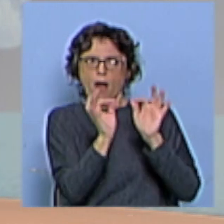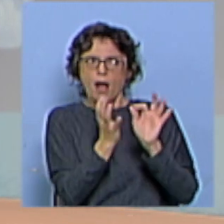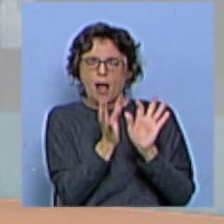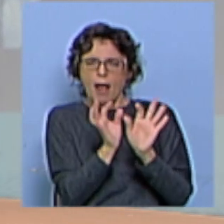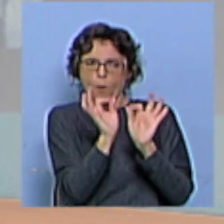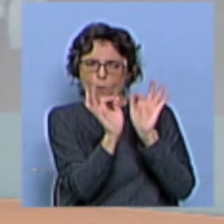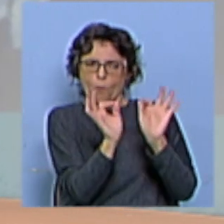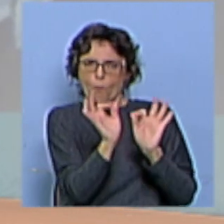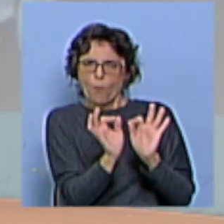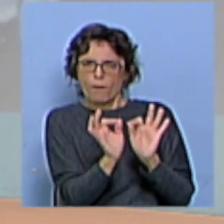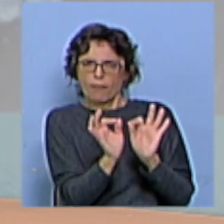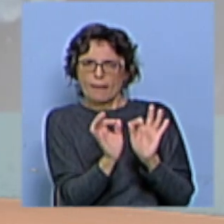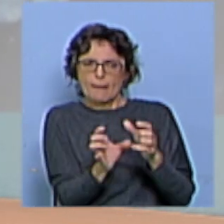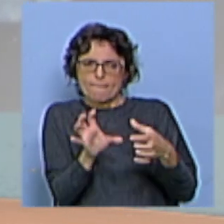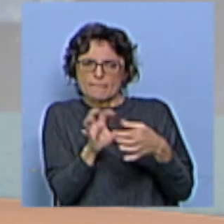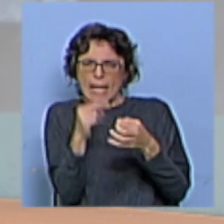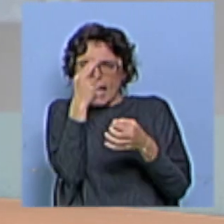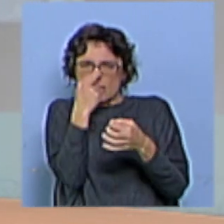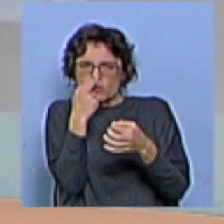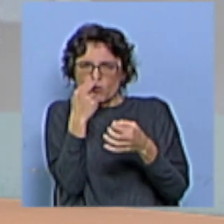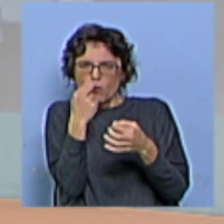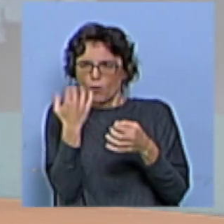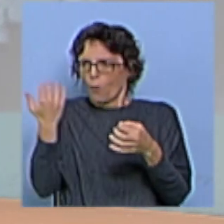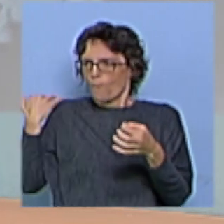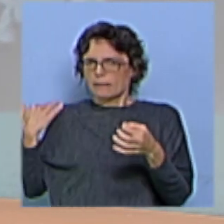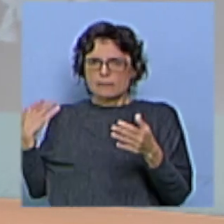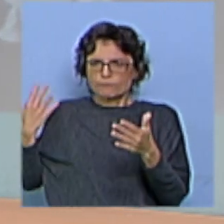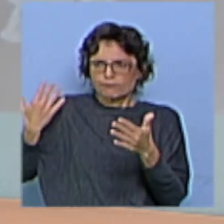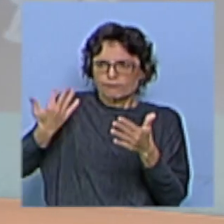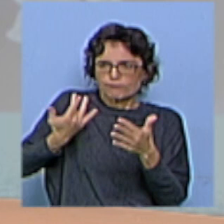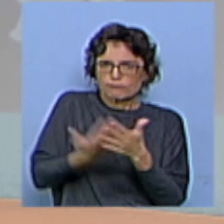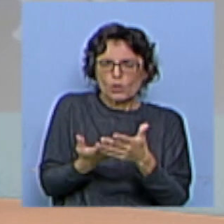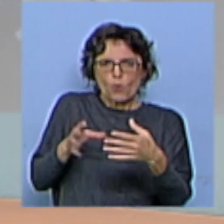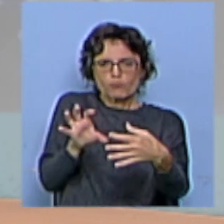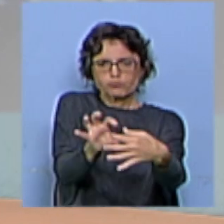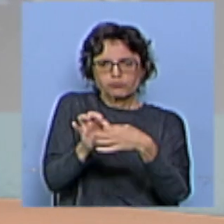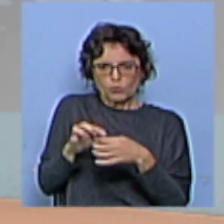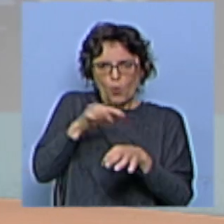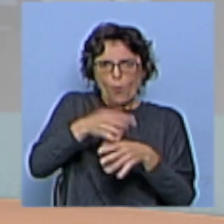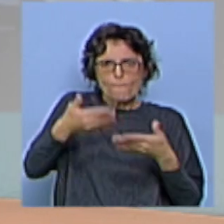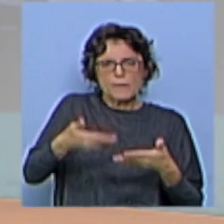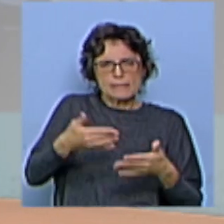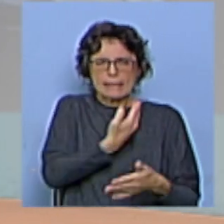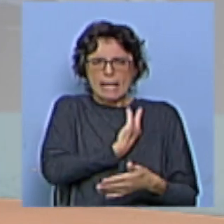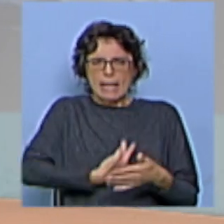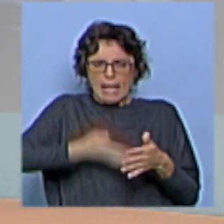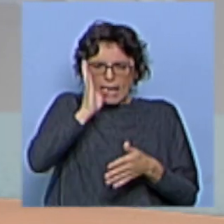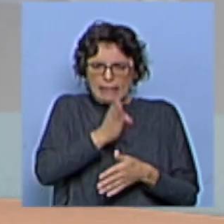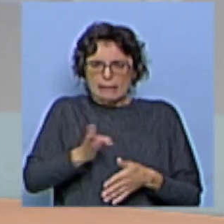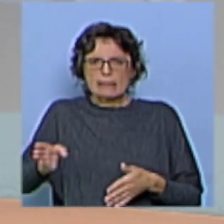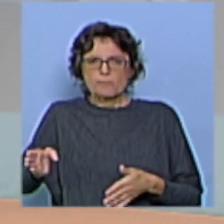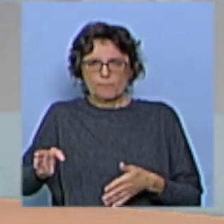de casar a história e o passado com o presente, com a interpretação dos costumes e da forma